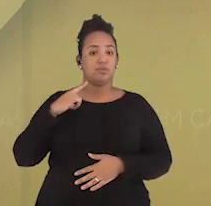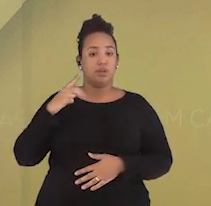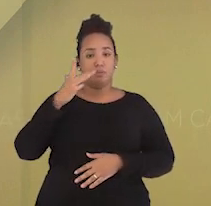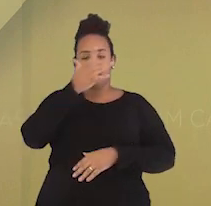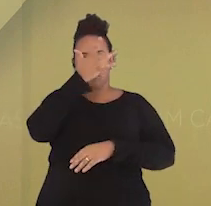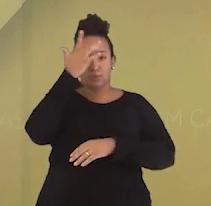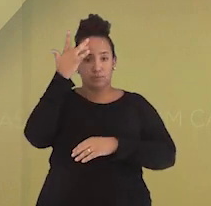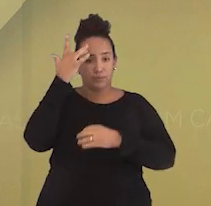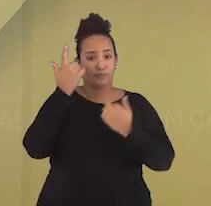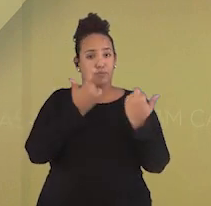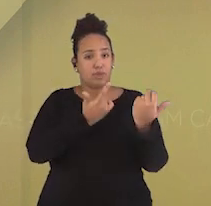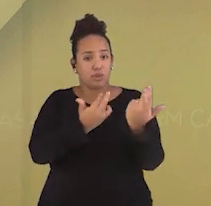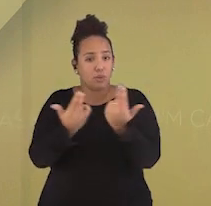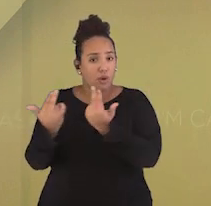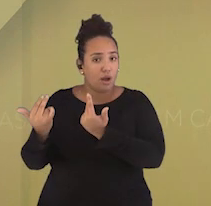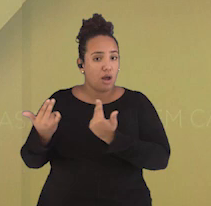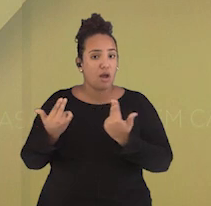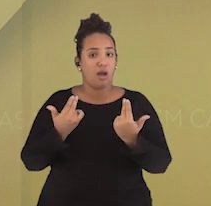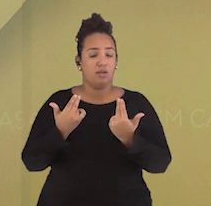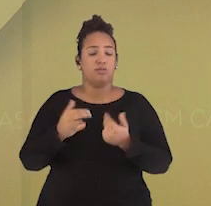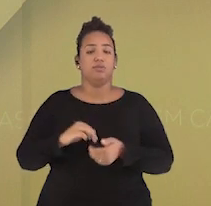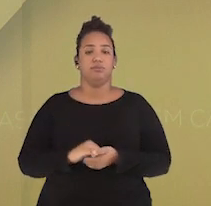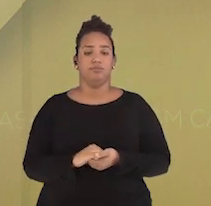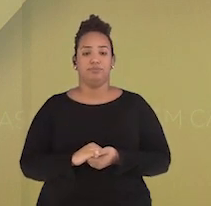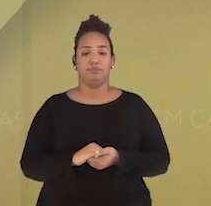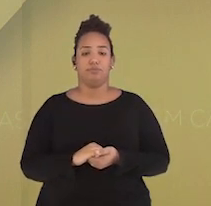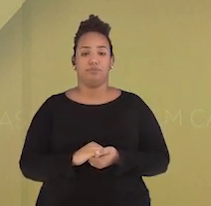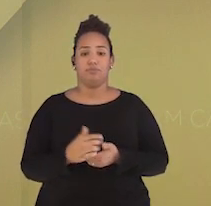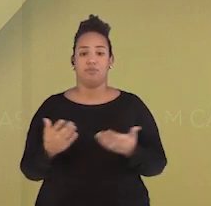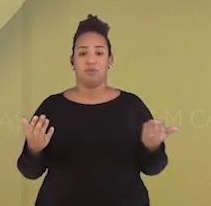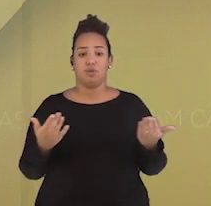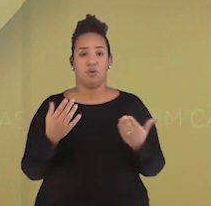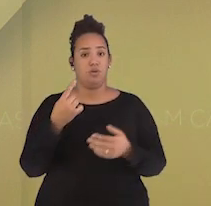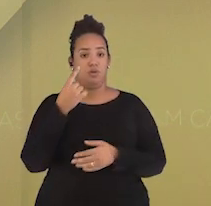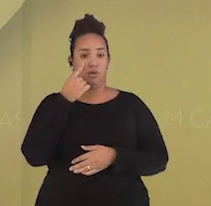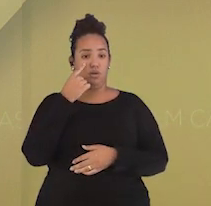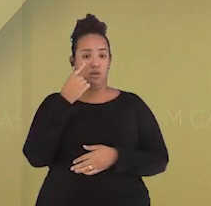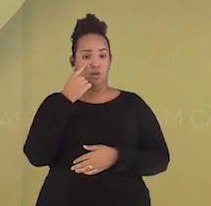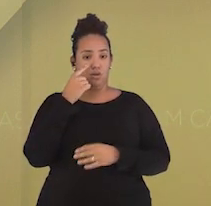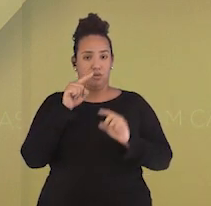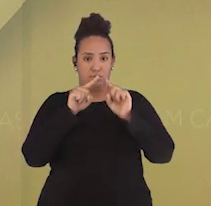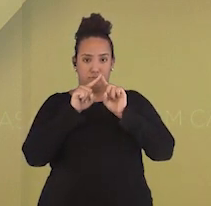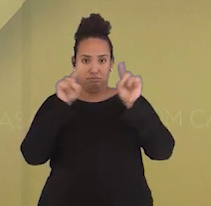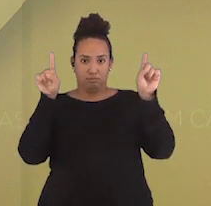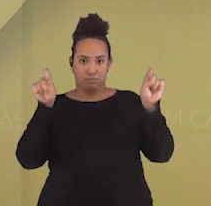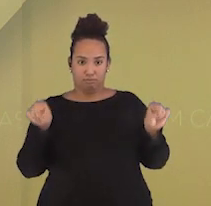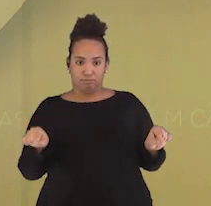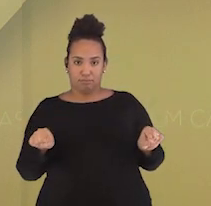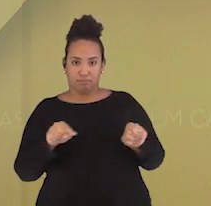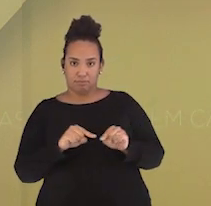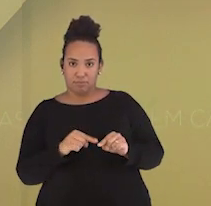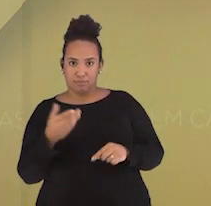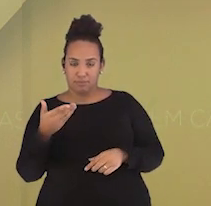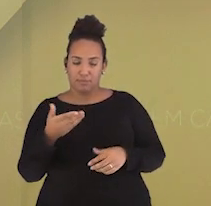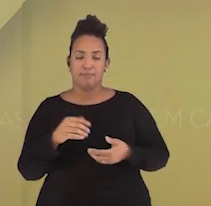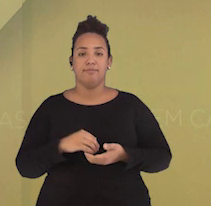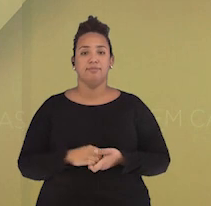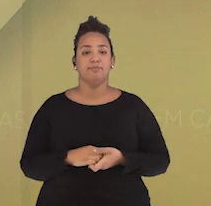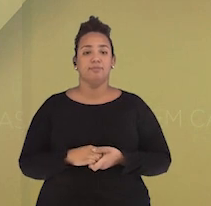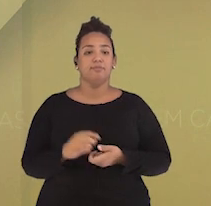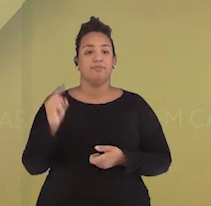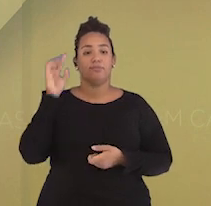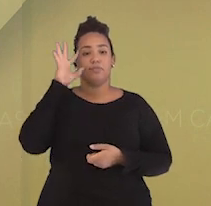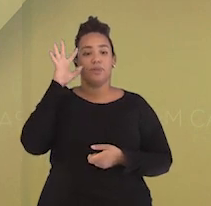igualmente. Para exemplificar, observe aqui nesse quadrado. Imagina que cada